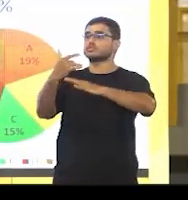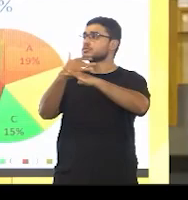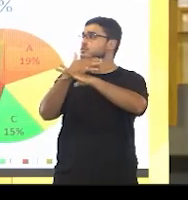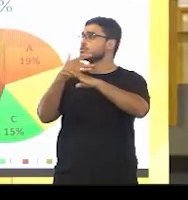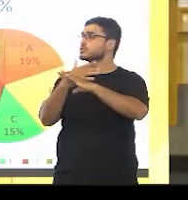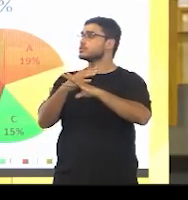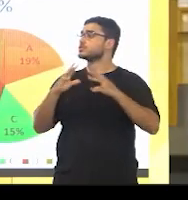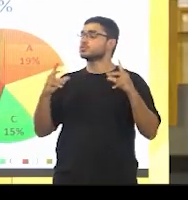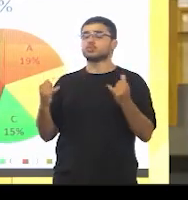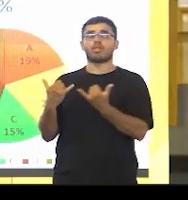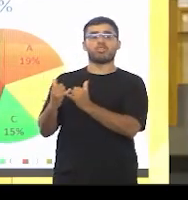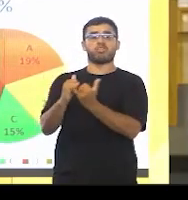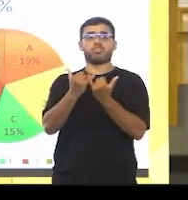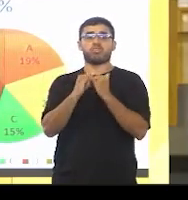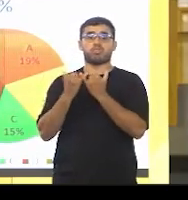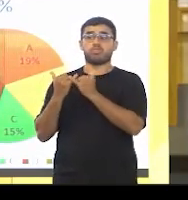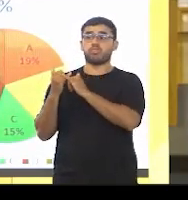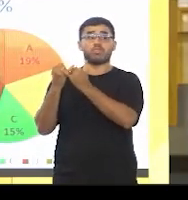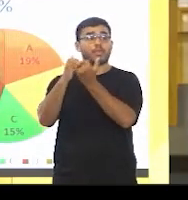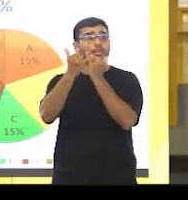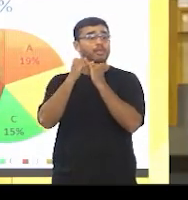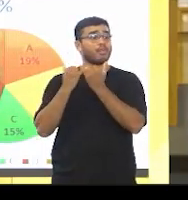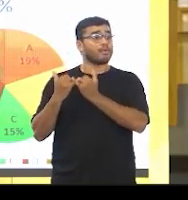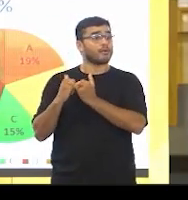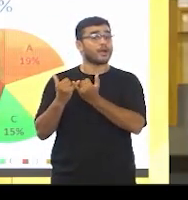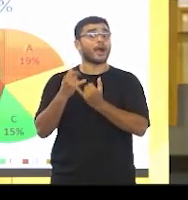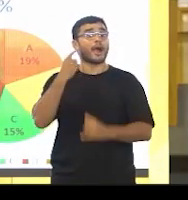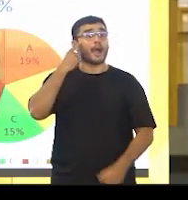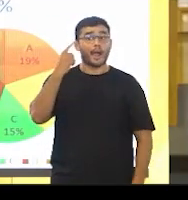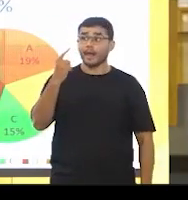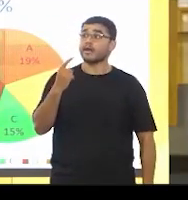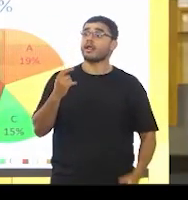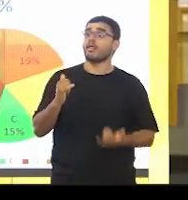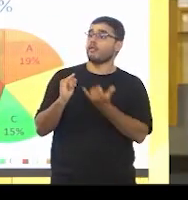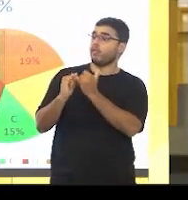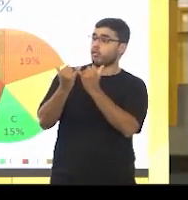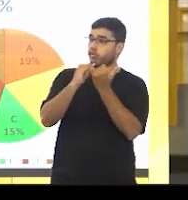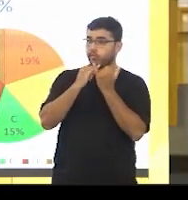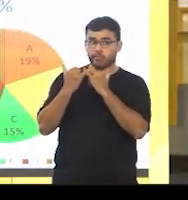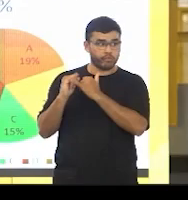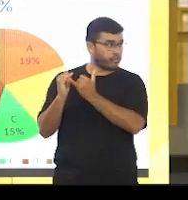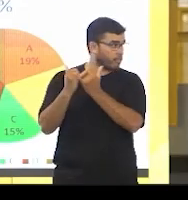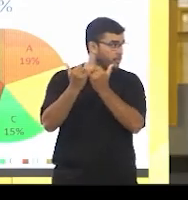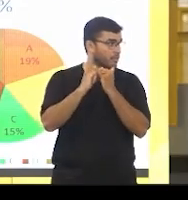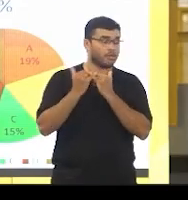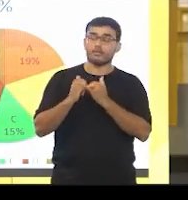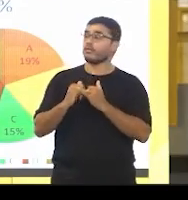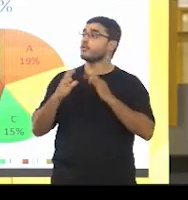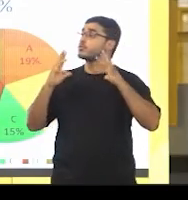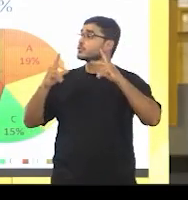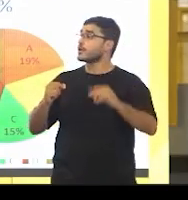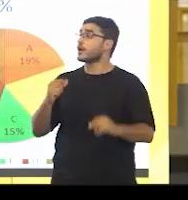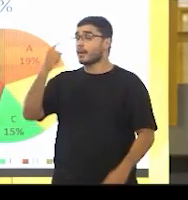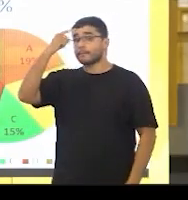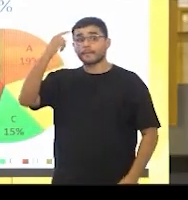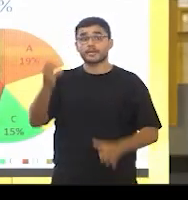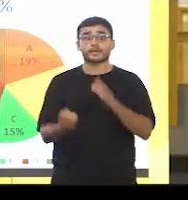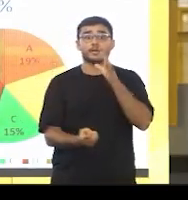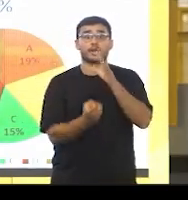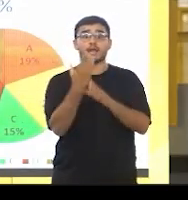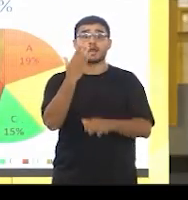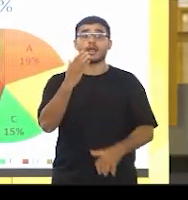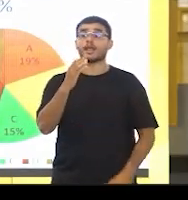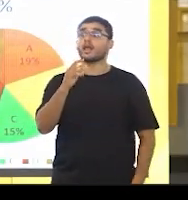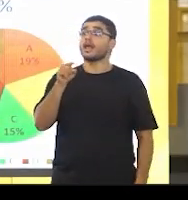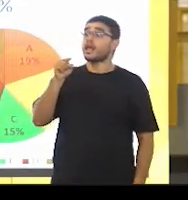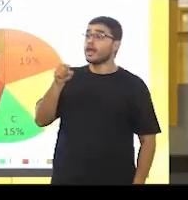ficava falando mal da vida alheia. Ou seja, foi por meio da fofoca e falando mal da vida alheia que uma corrente filosófica das